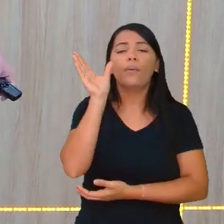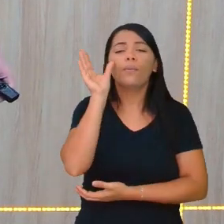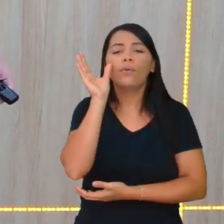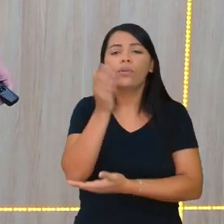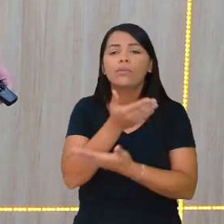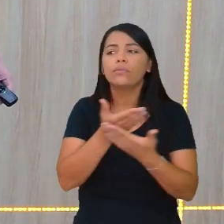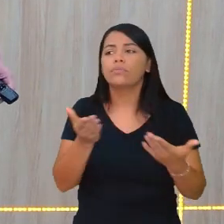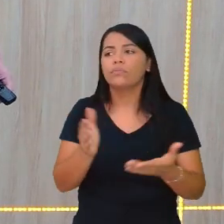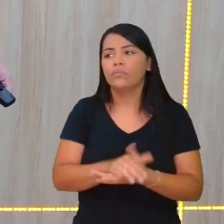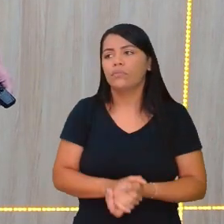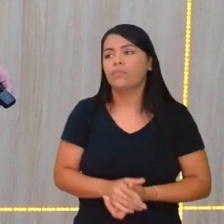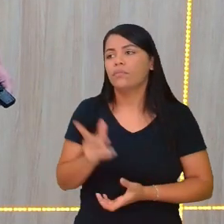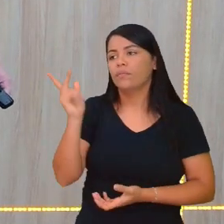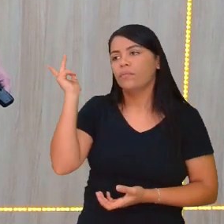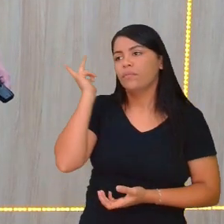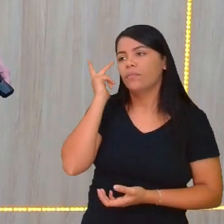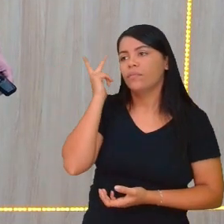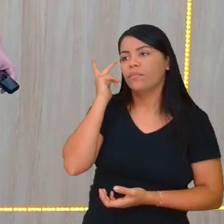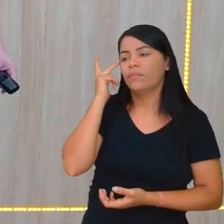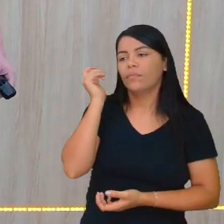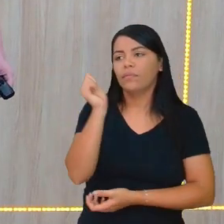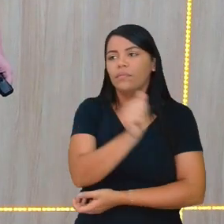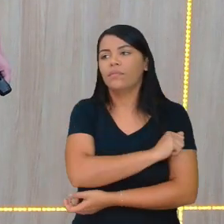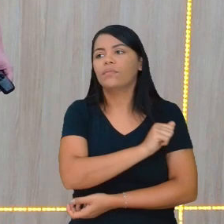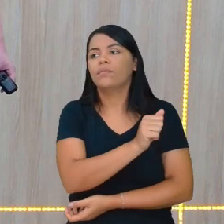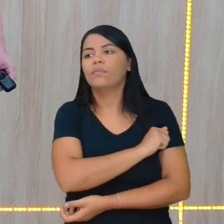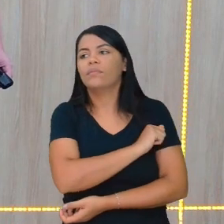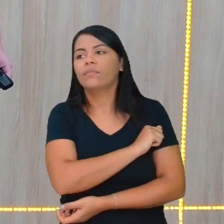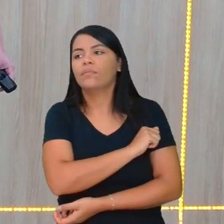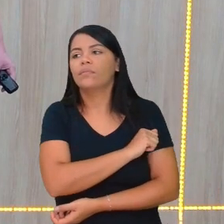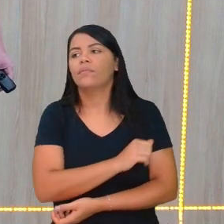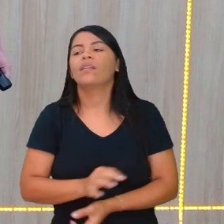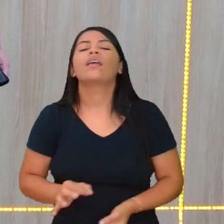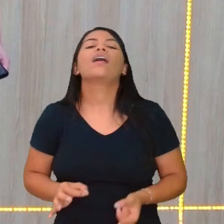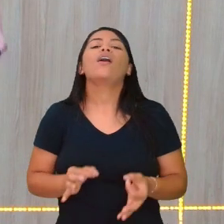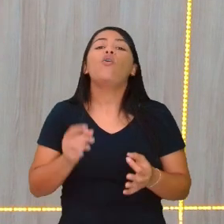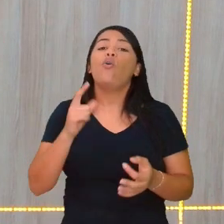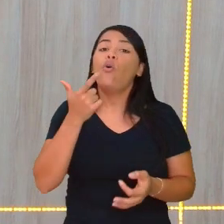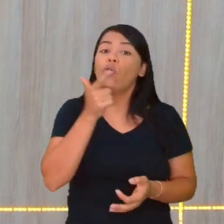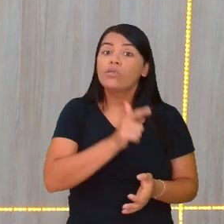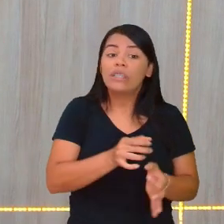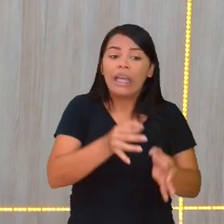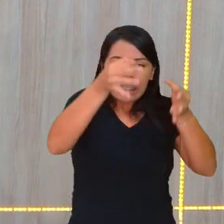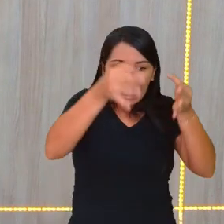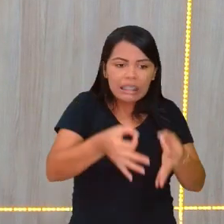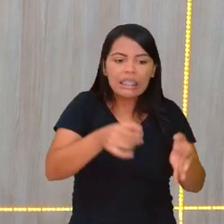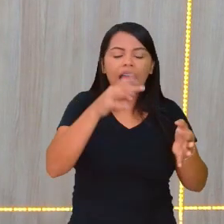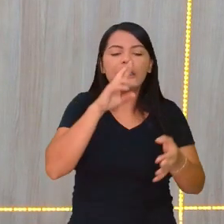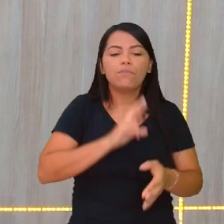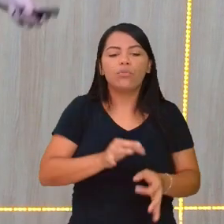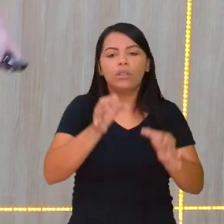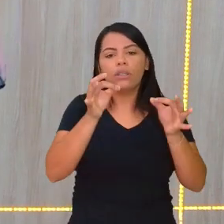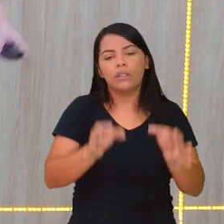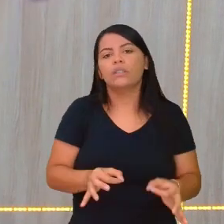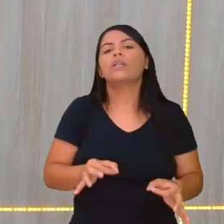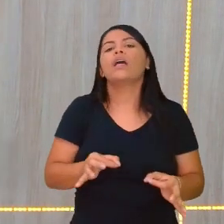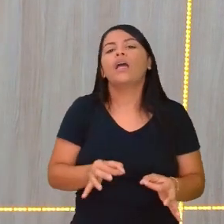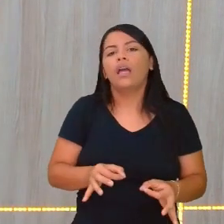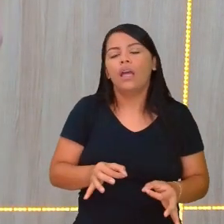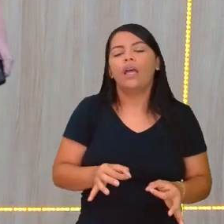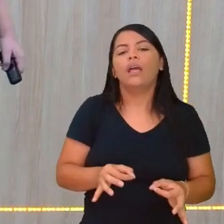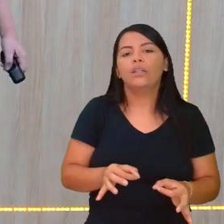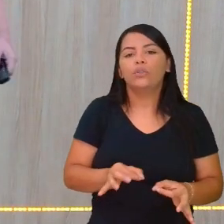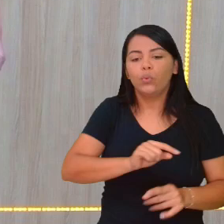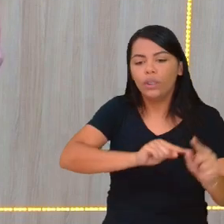para vocês, normalmente os alunos acertam as questões de gráfico nas avaliações externas. Sabia